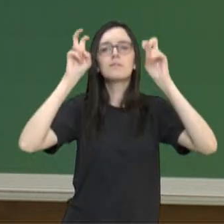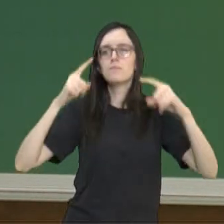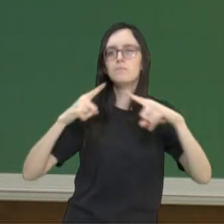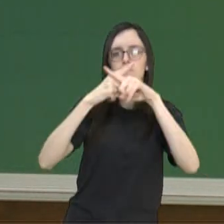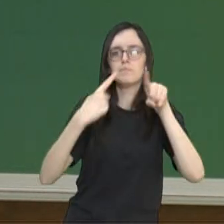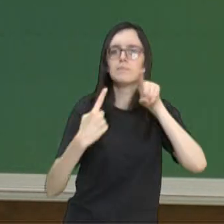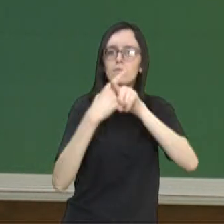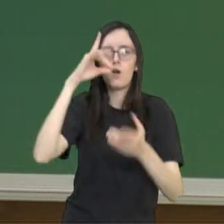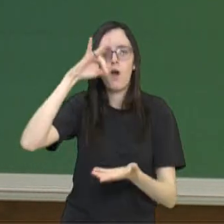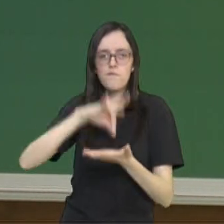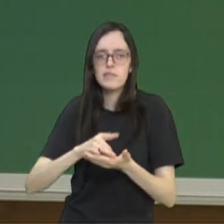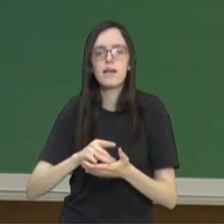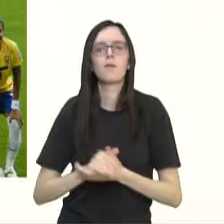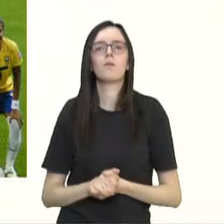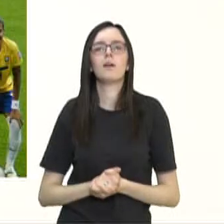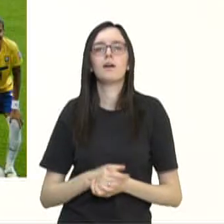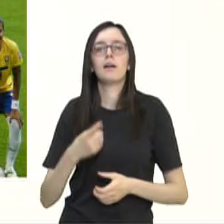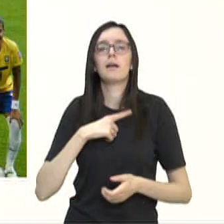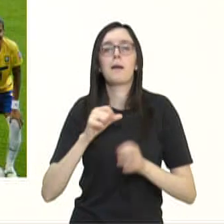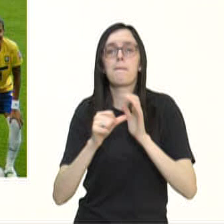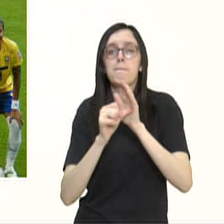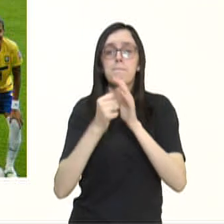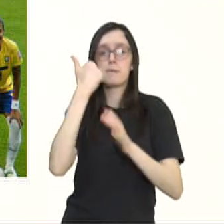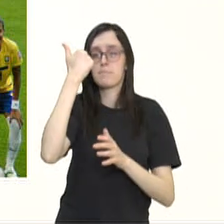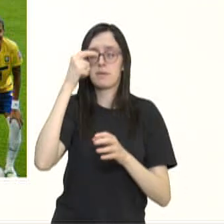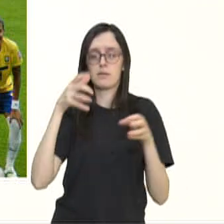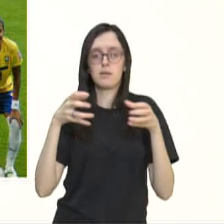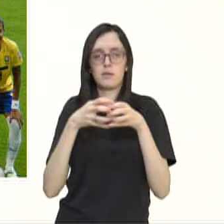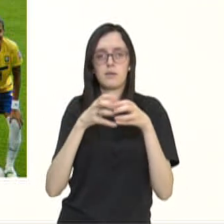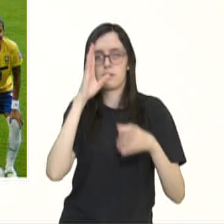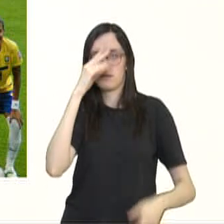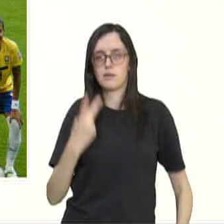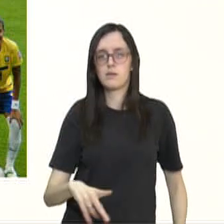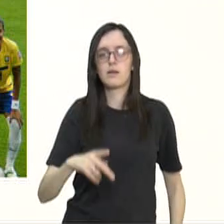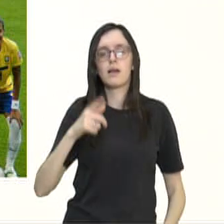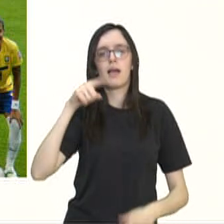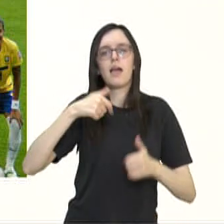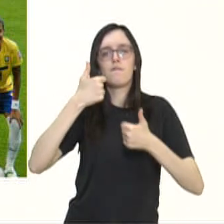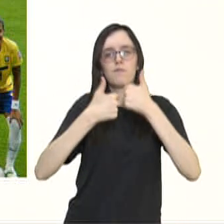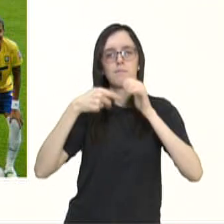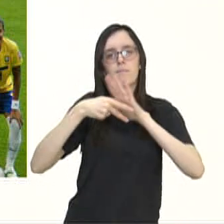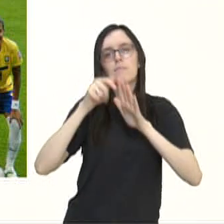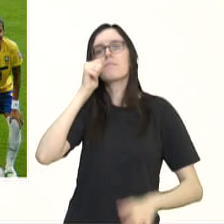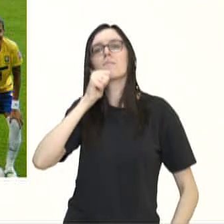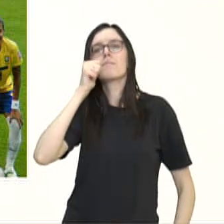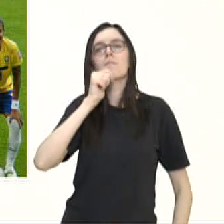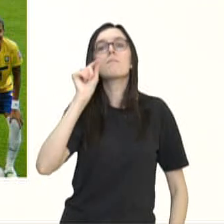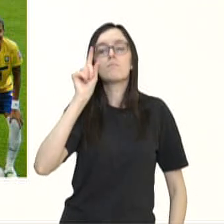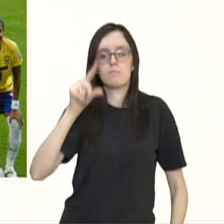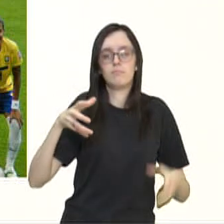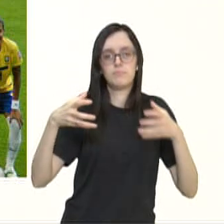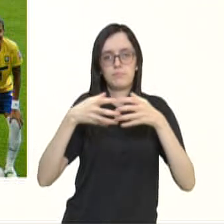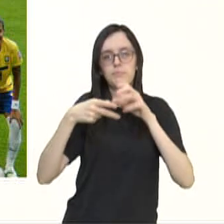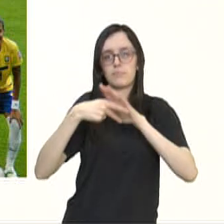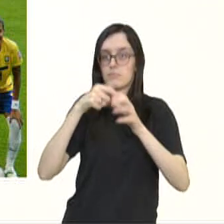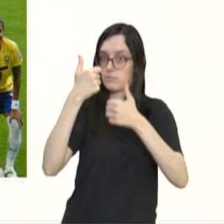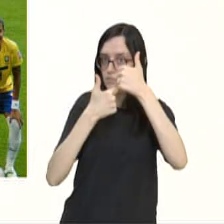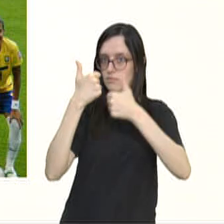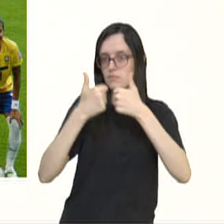são campeãs quando elas realmente recebem um troféu, medalha. Do contrário, a gente nem sabia que elas tinham ido competir em